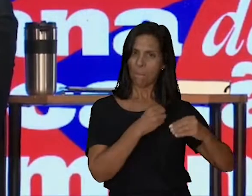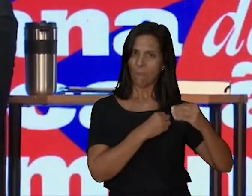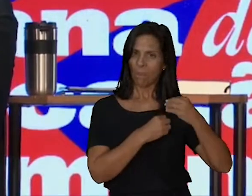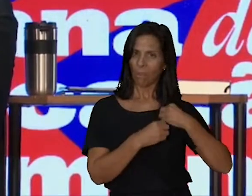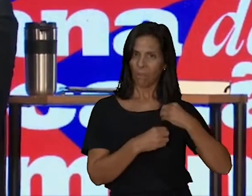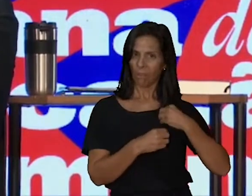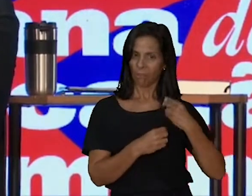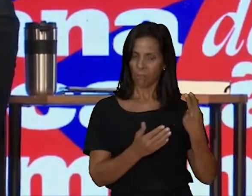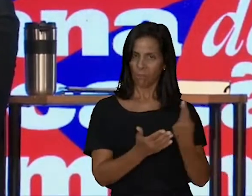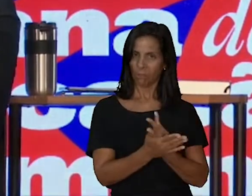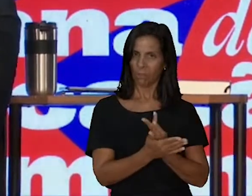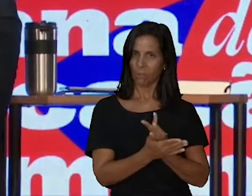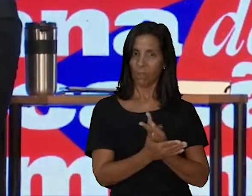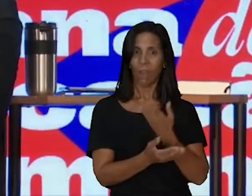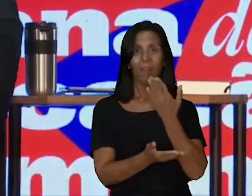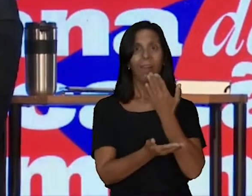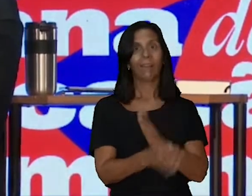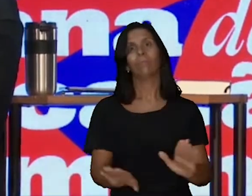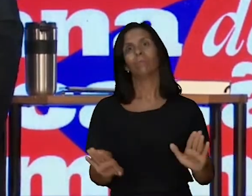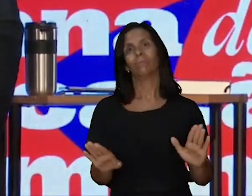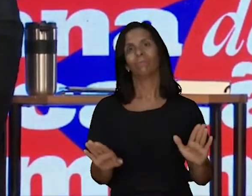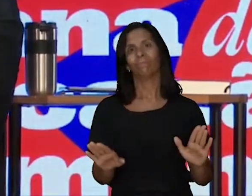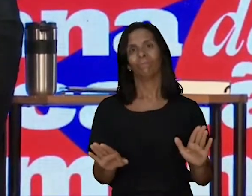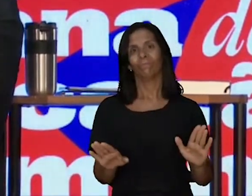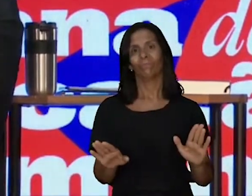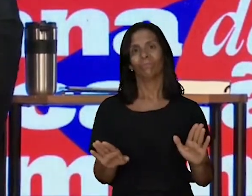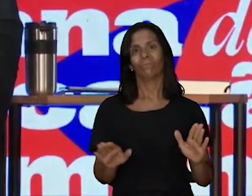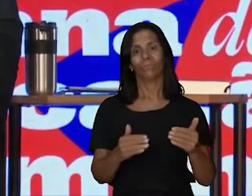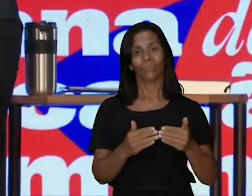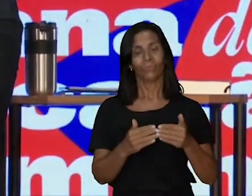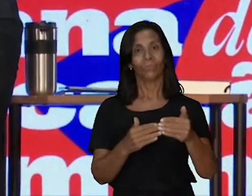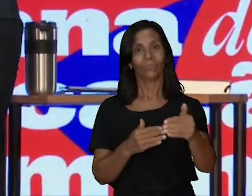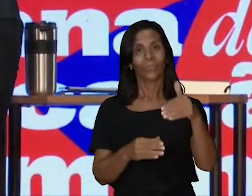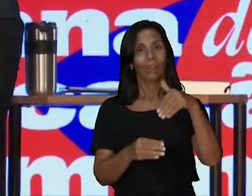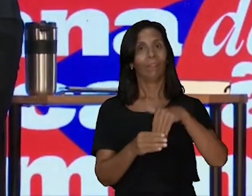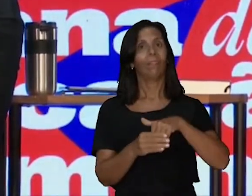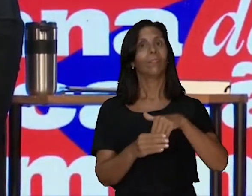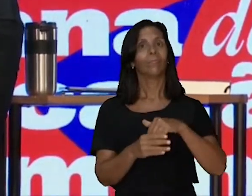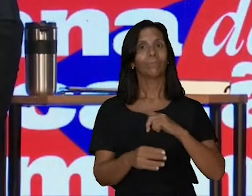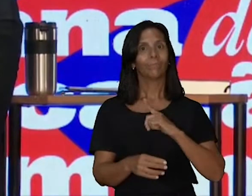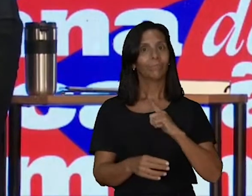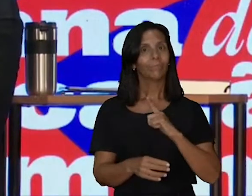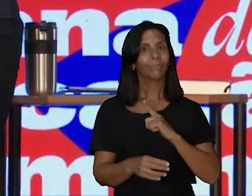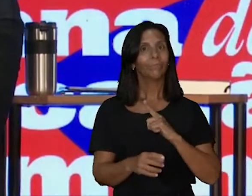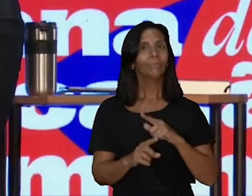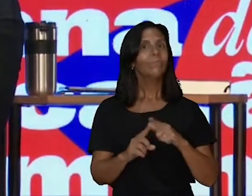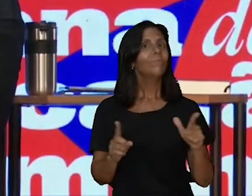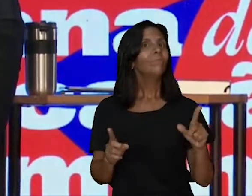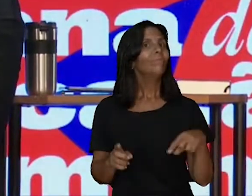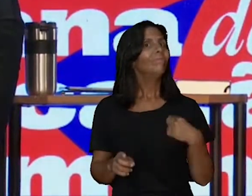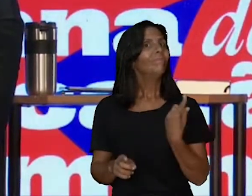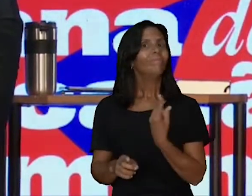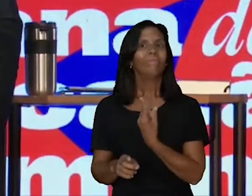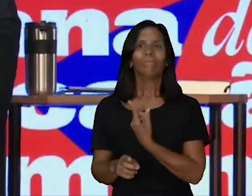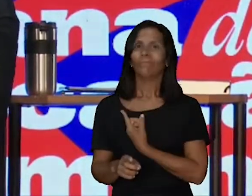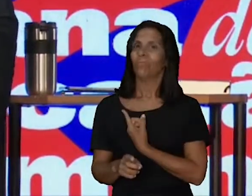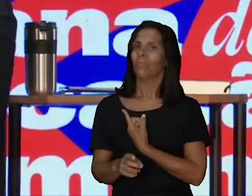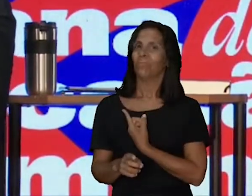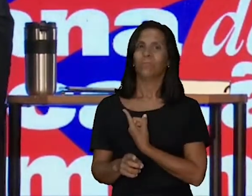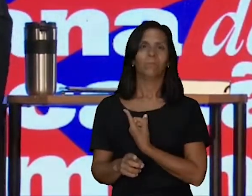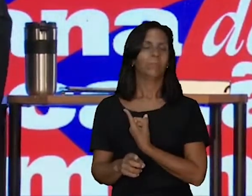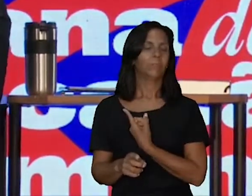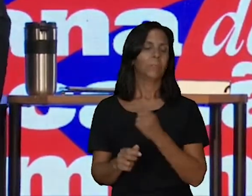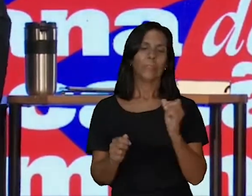acabou. E nós vamos ter eleições. Mas nós não vamos nos vender por